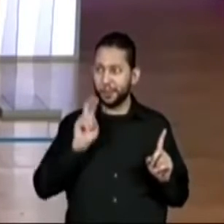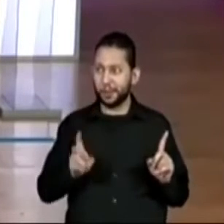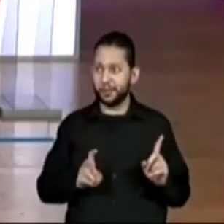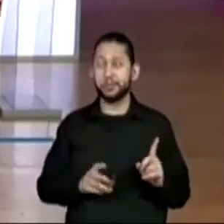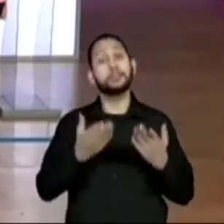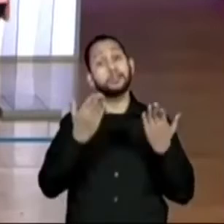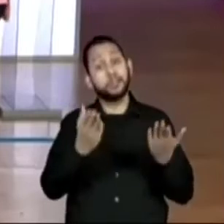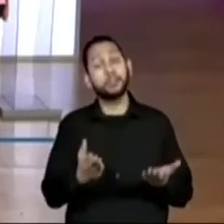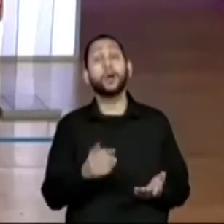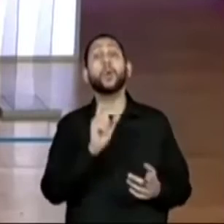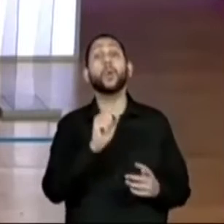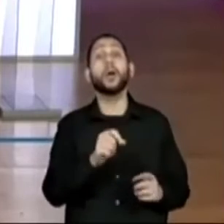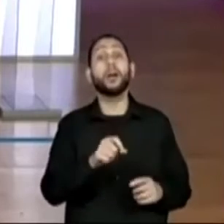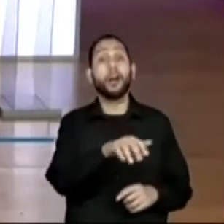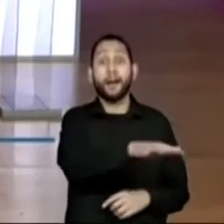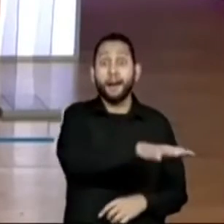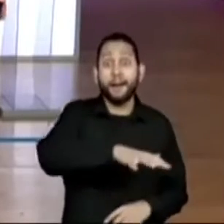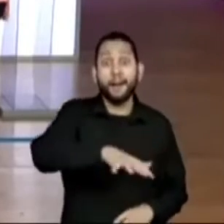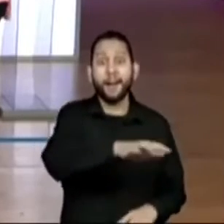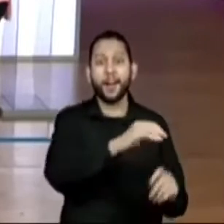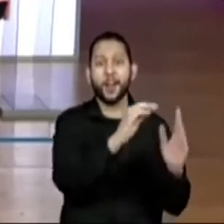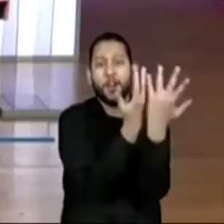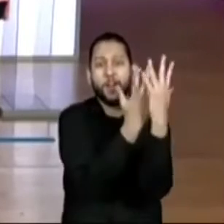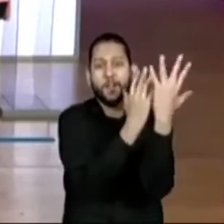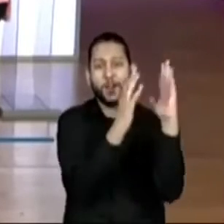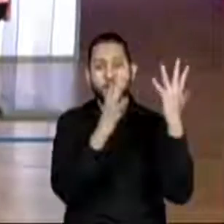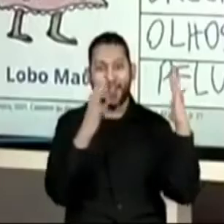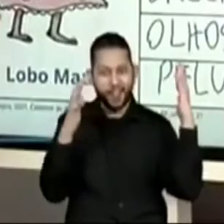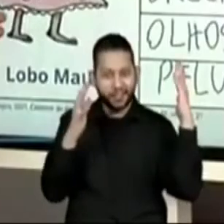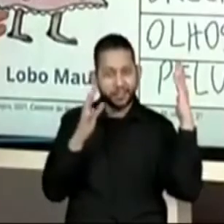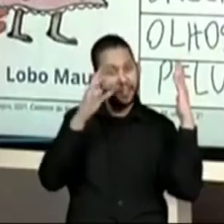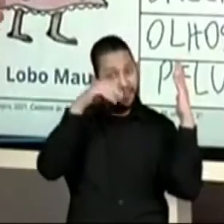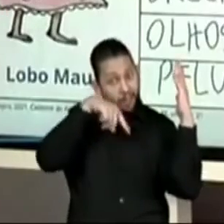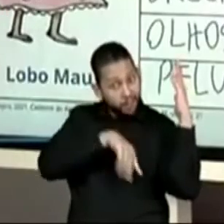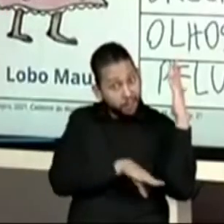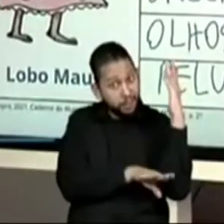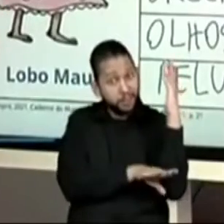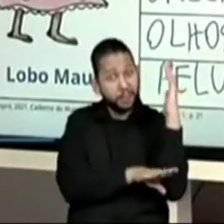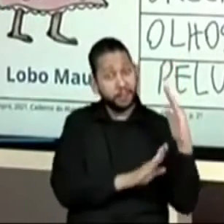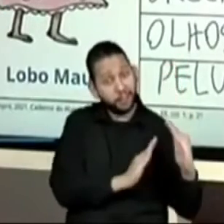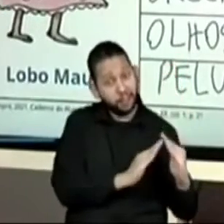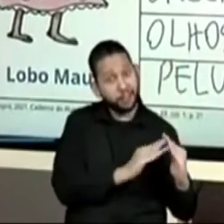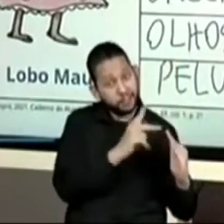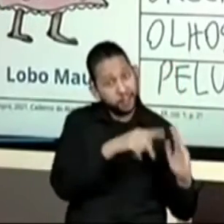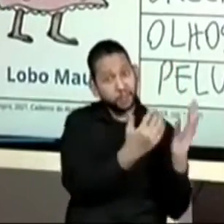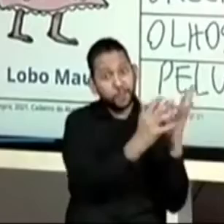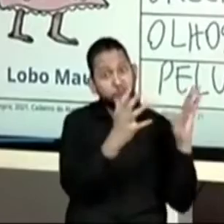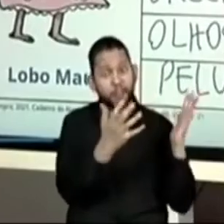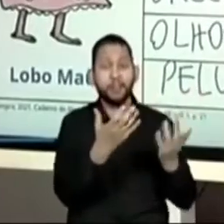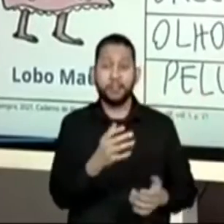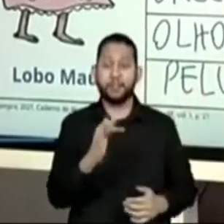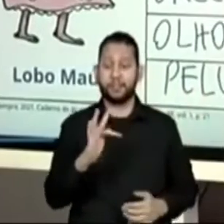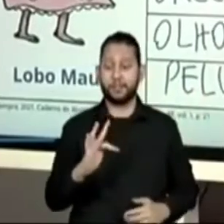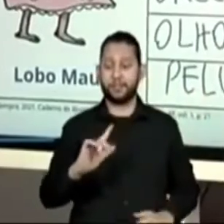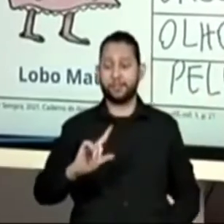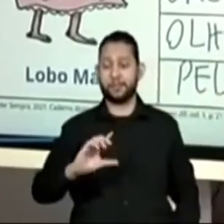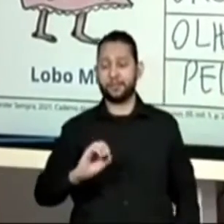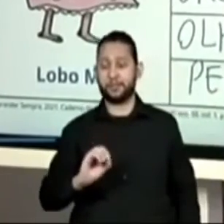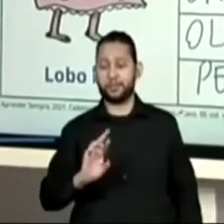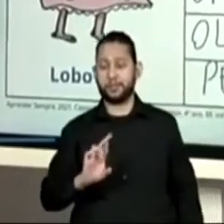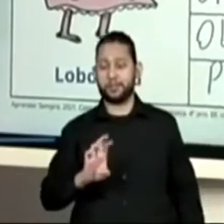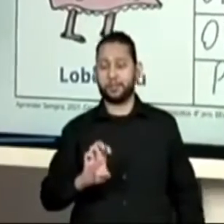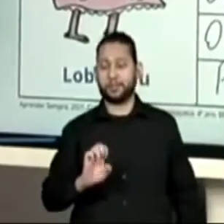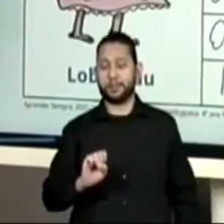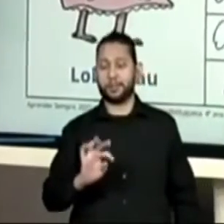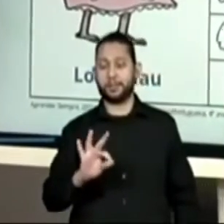Na floresta, muito bem. Então, se a gente olhar para o conto, ele mora na floresta. Os adjetivos ajudam a gente a